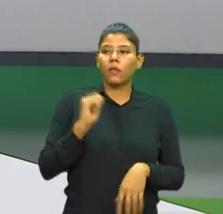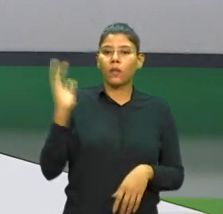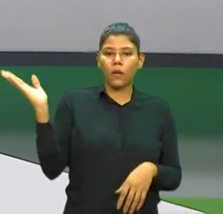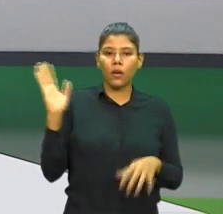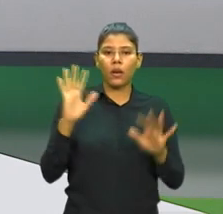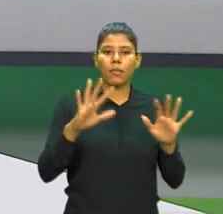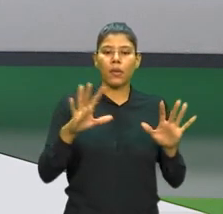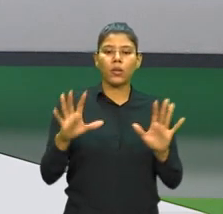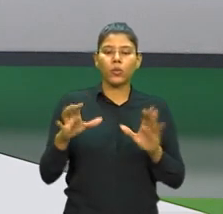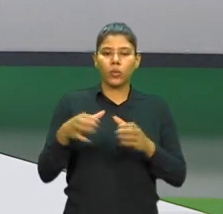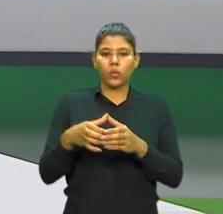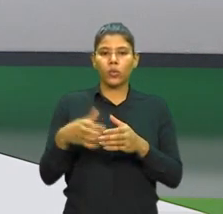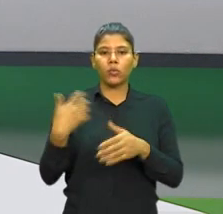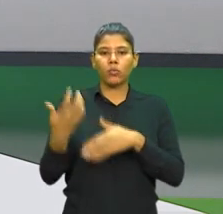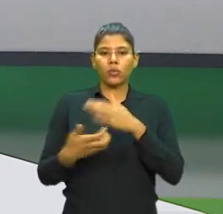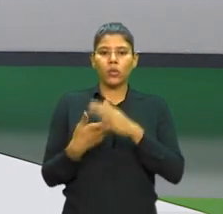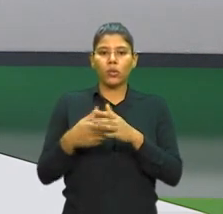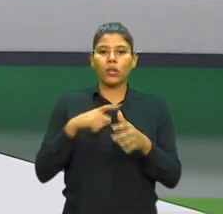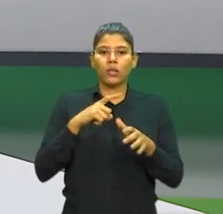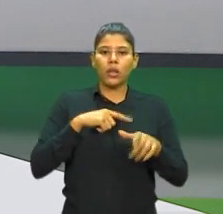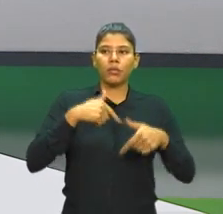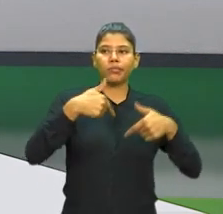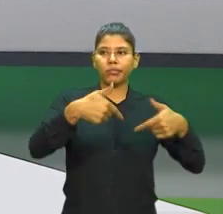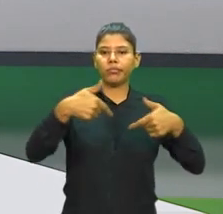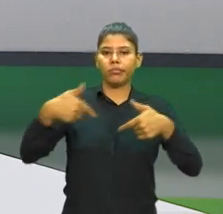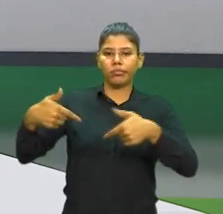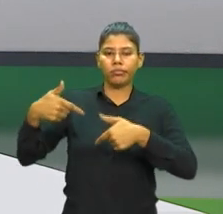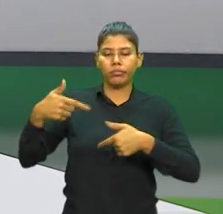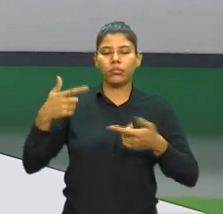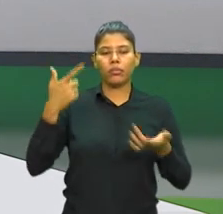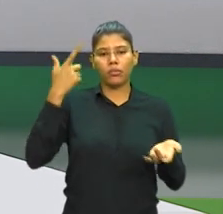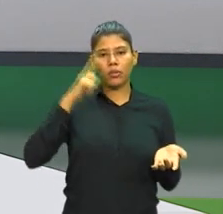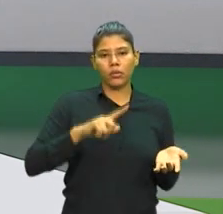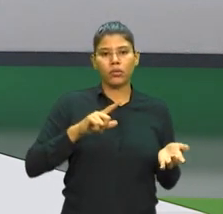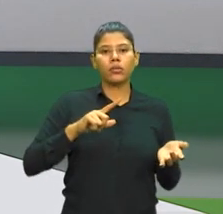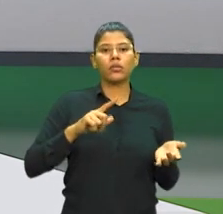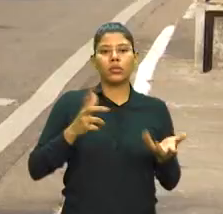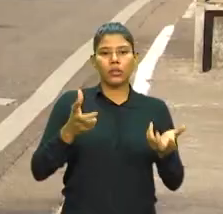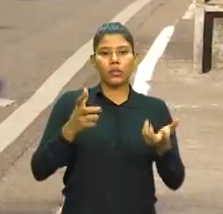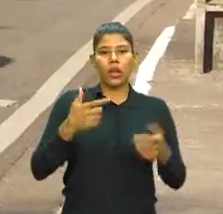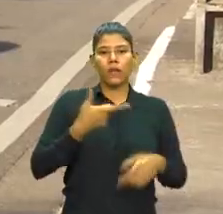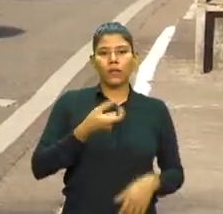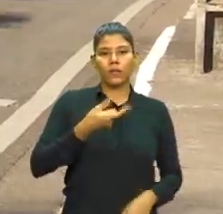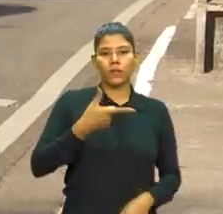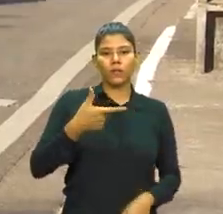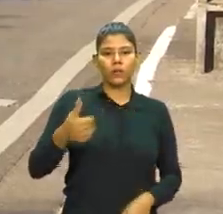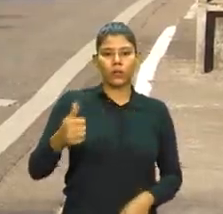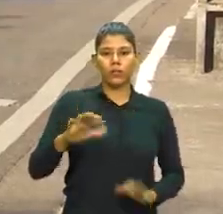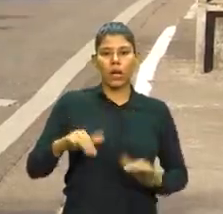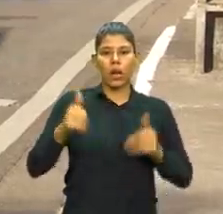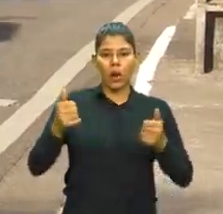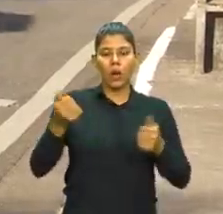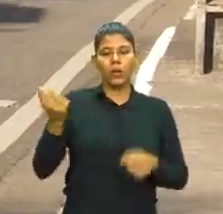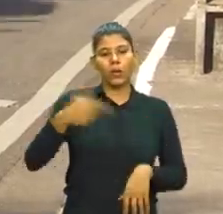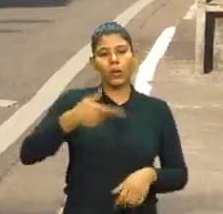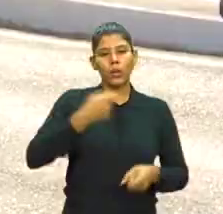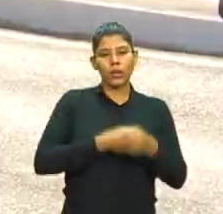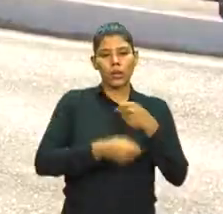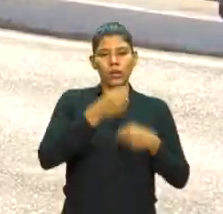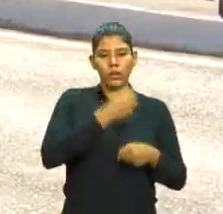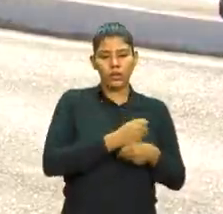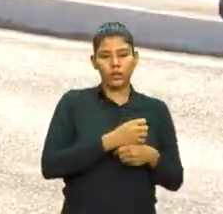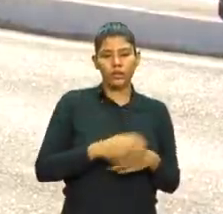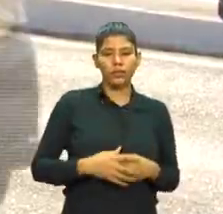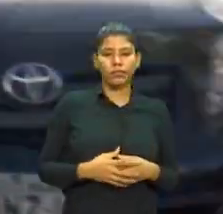alternativas e projeta um 2021 melhor que o o ano passado com as limitações impostas pela pandemia